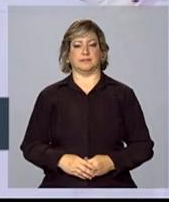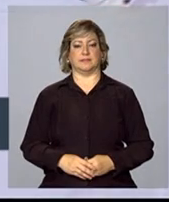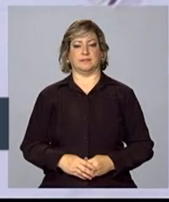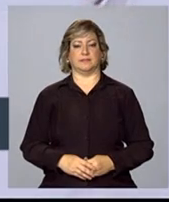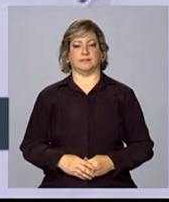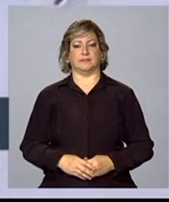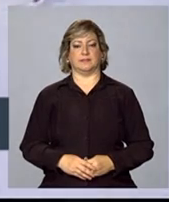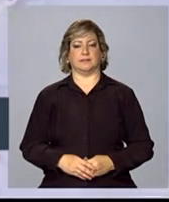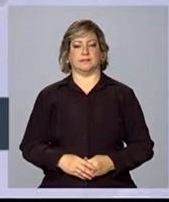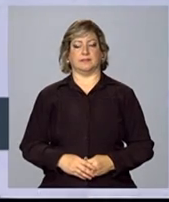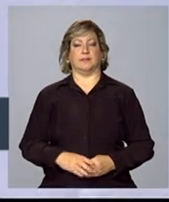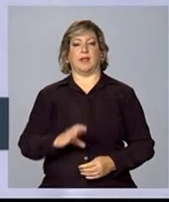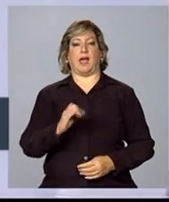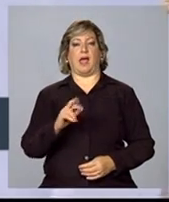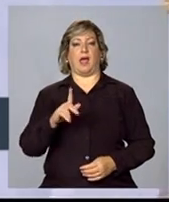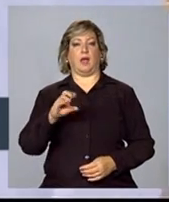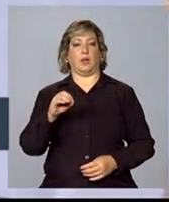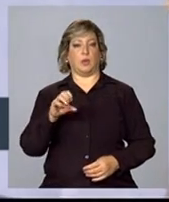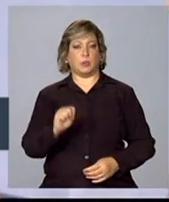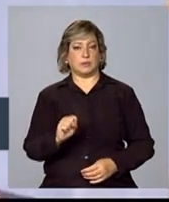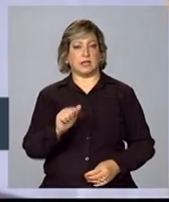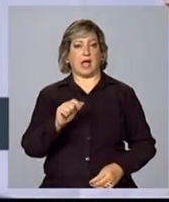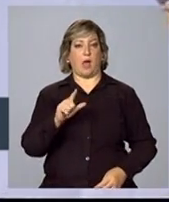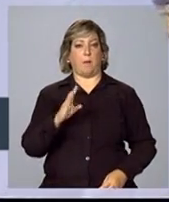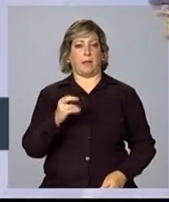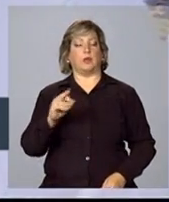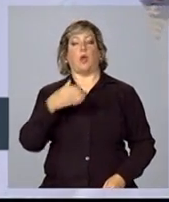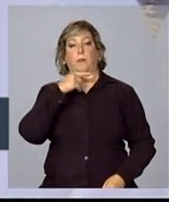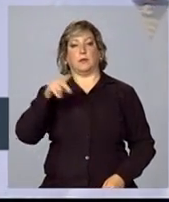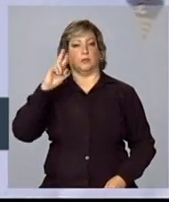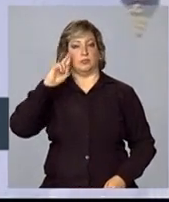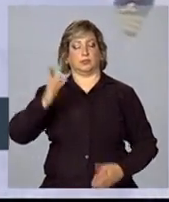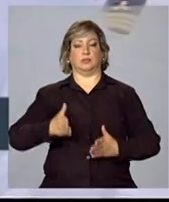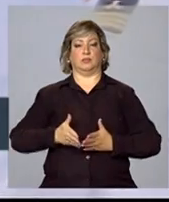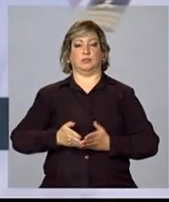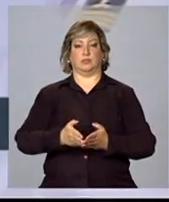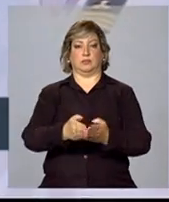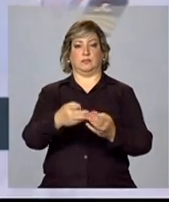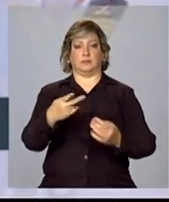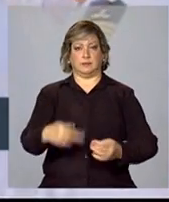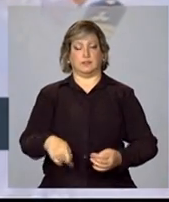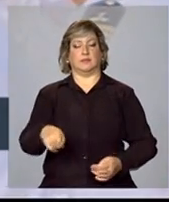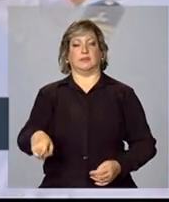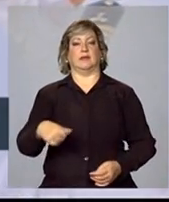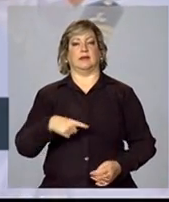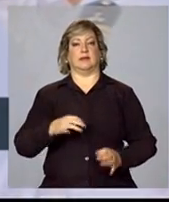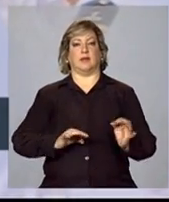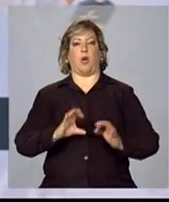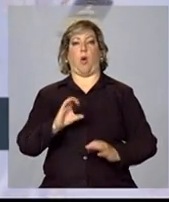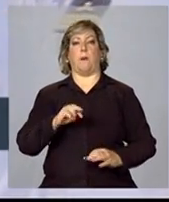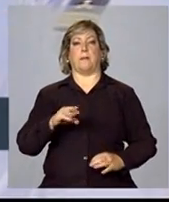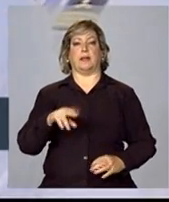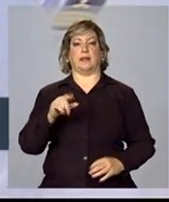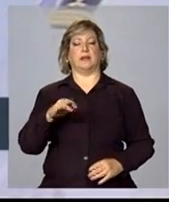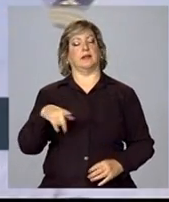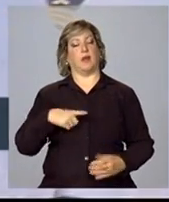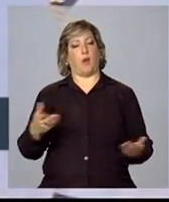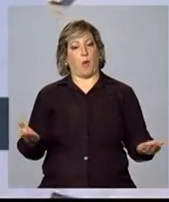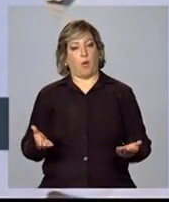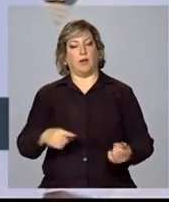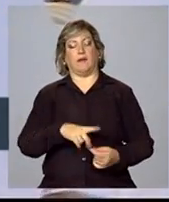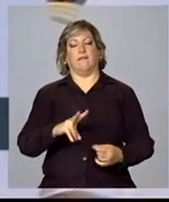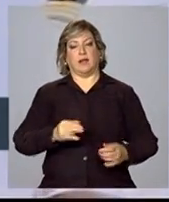navio Carlos Alberto comandante do navio Zumbi dos Palmares que hoje vai